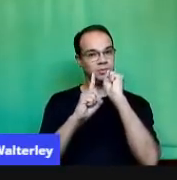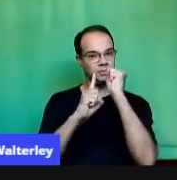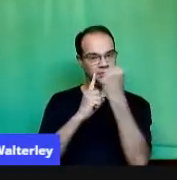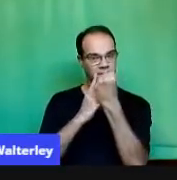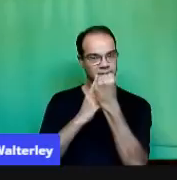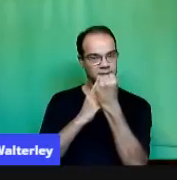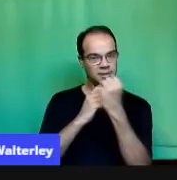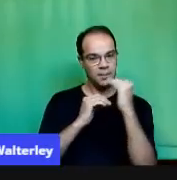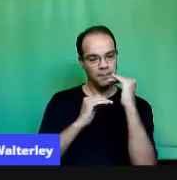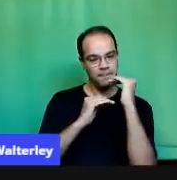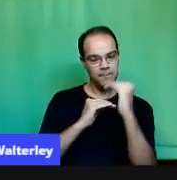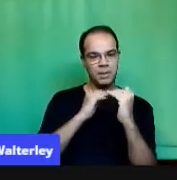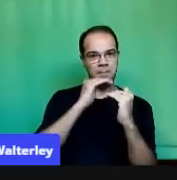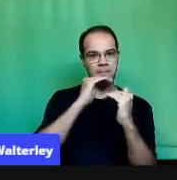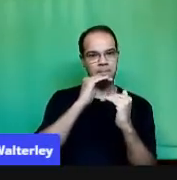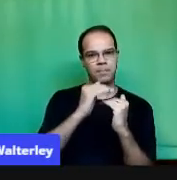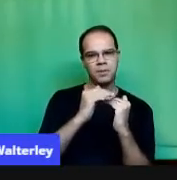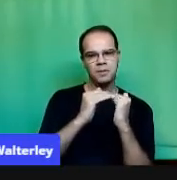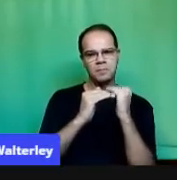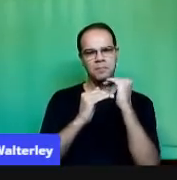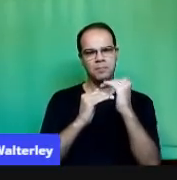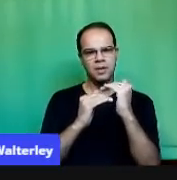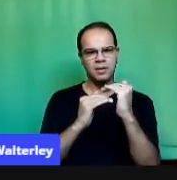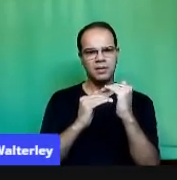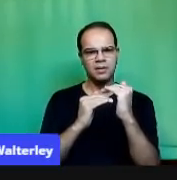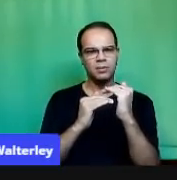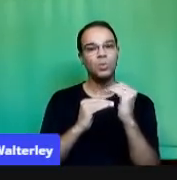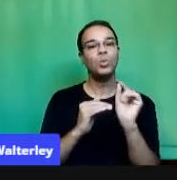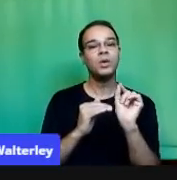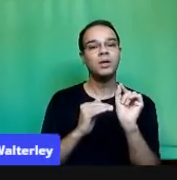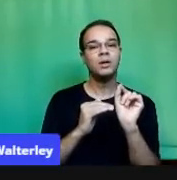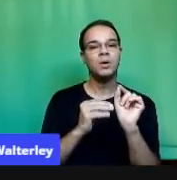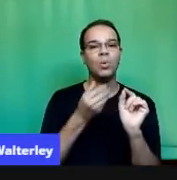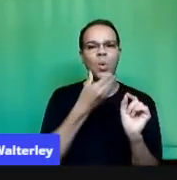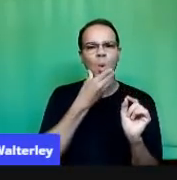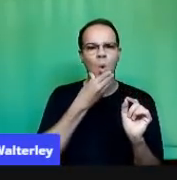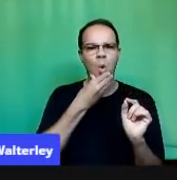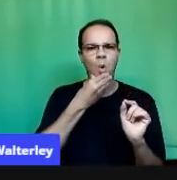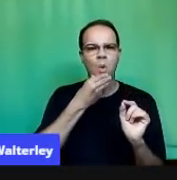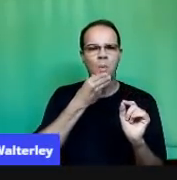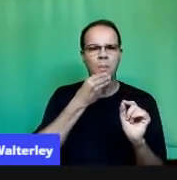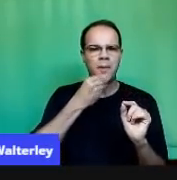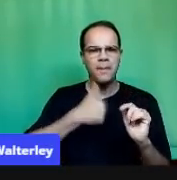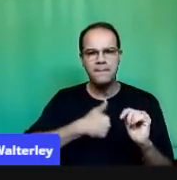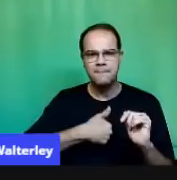do paternalismo. O homem é a figura principal da nossa